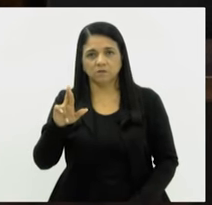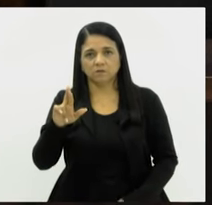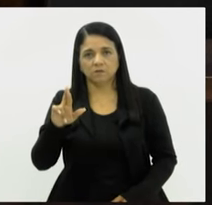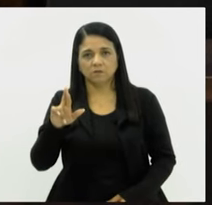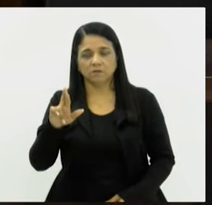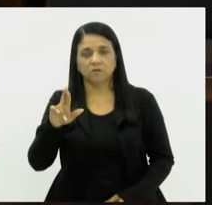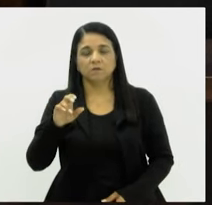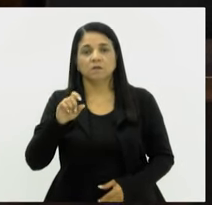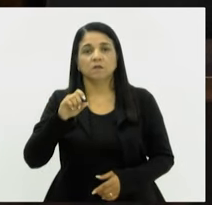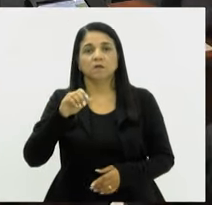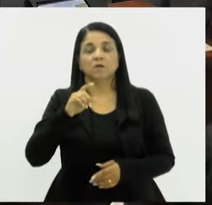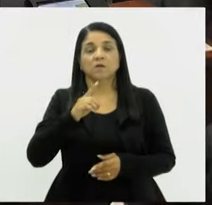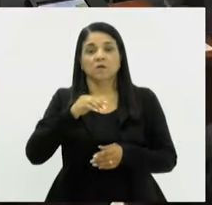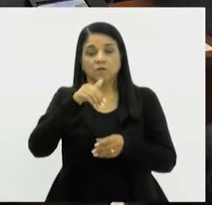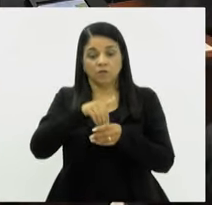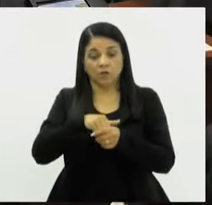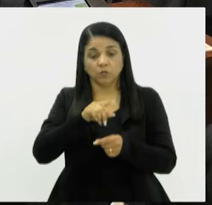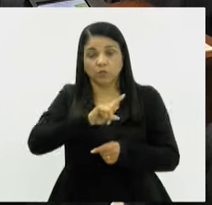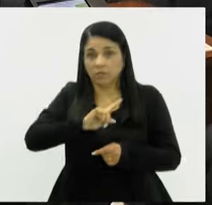voto não.